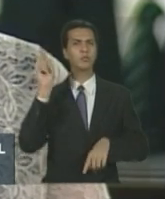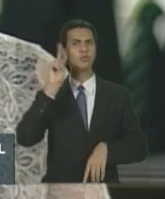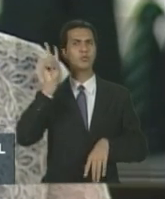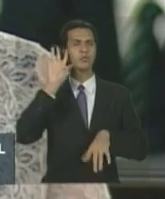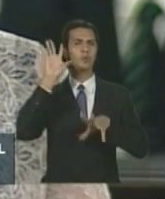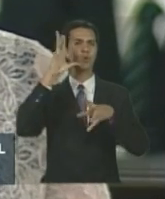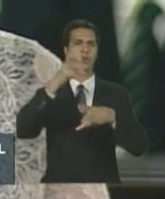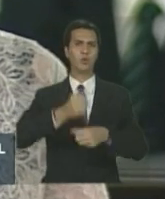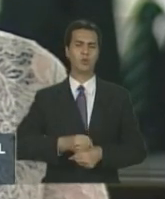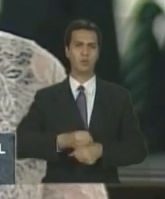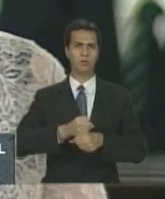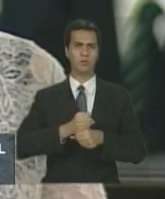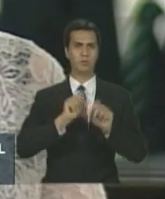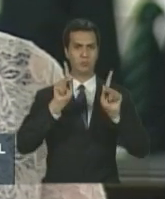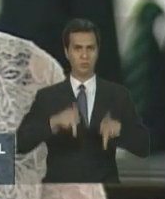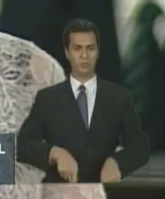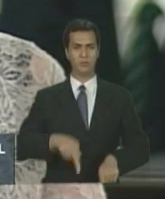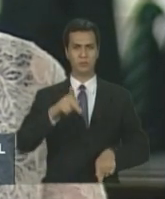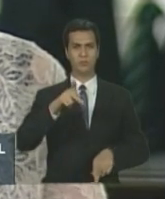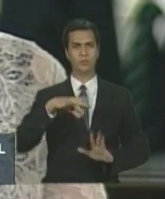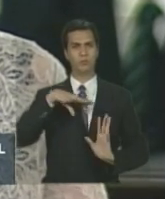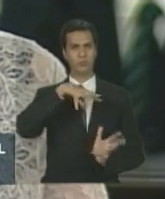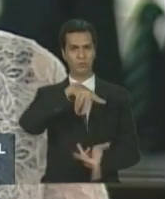humanidade. Mas também